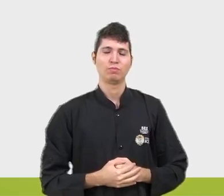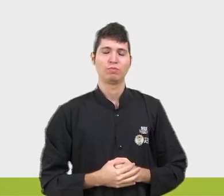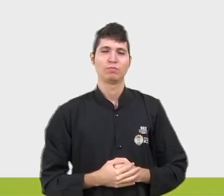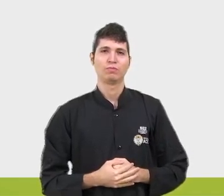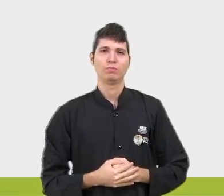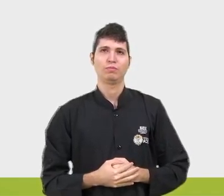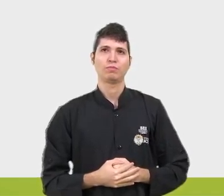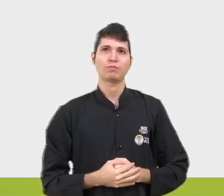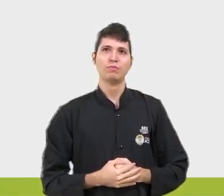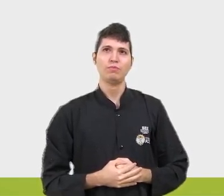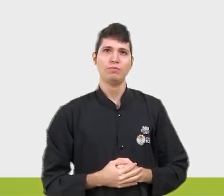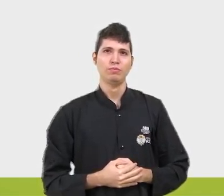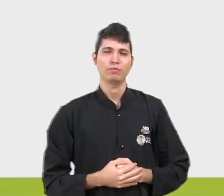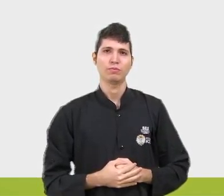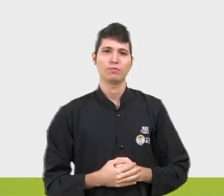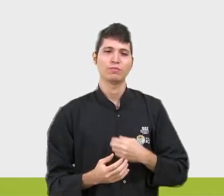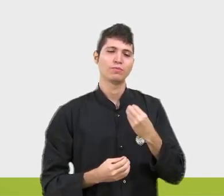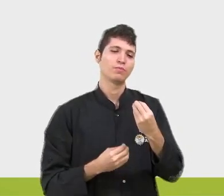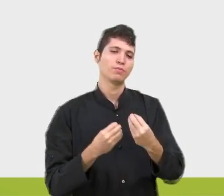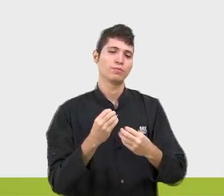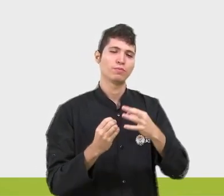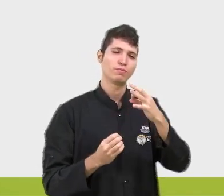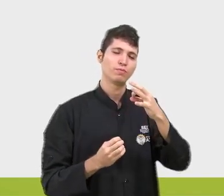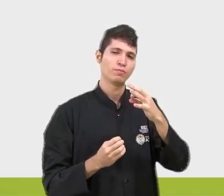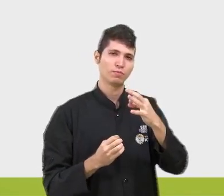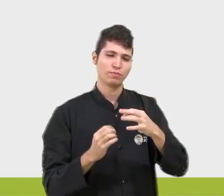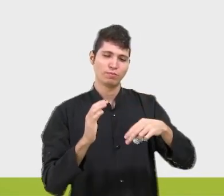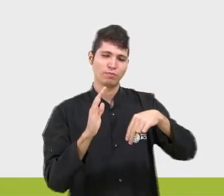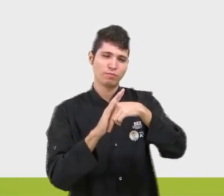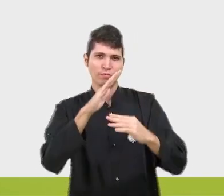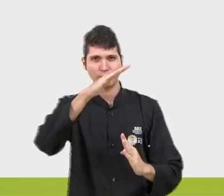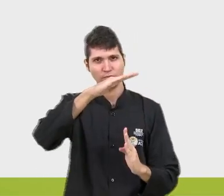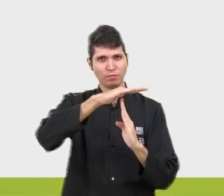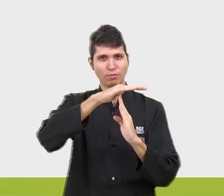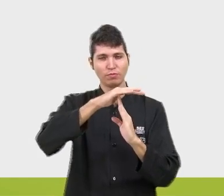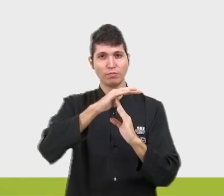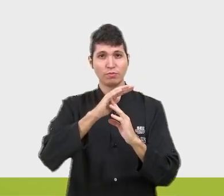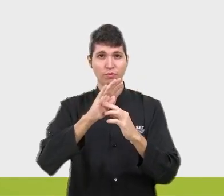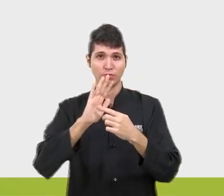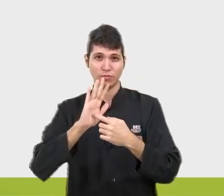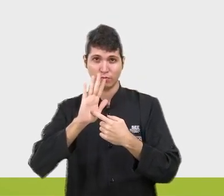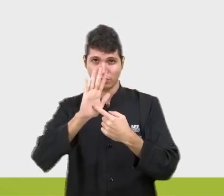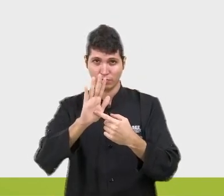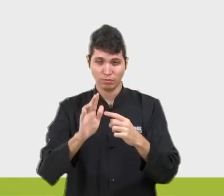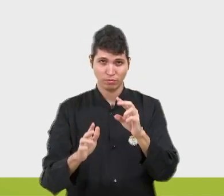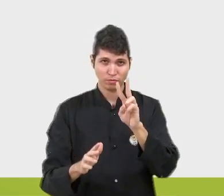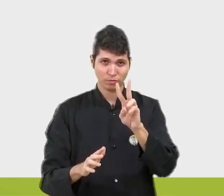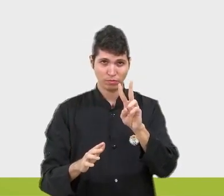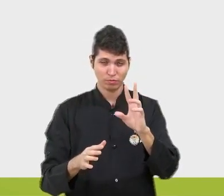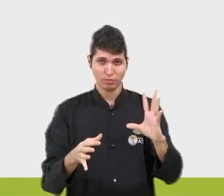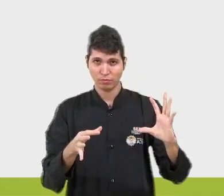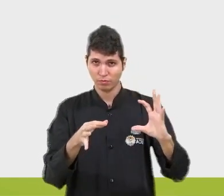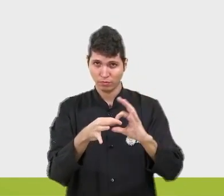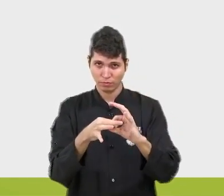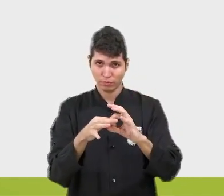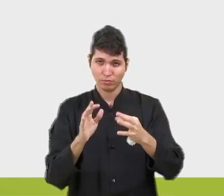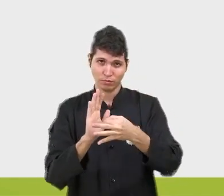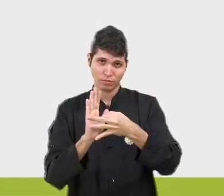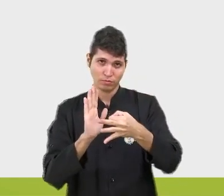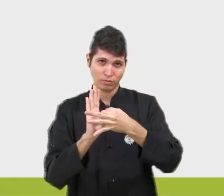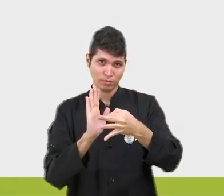Então, vamos lá. Na prática, o que eu vou fazer? Apresentar 2 conectivos do tipo operadores